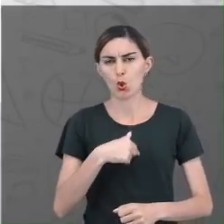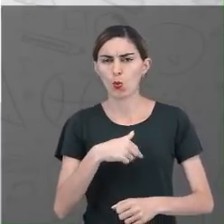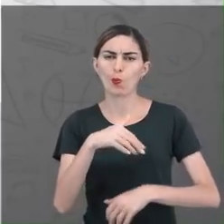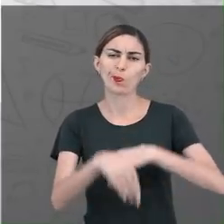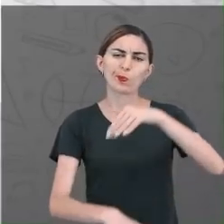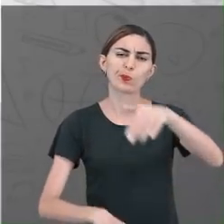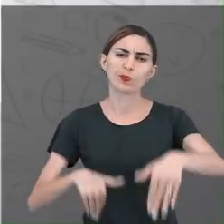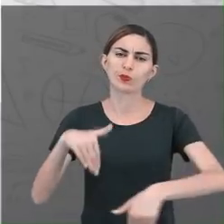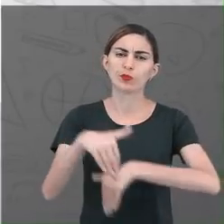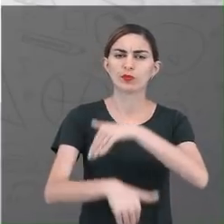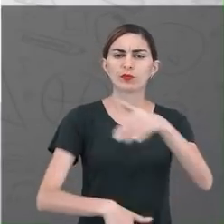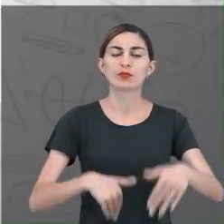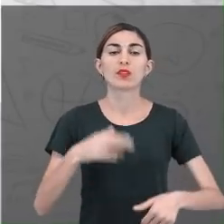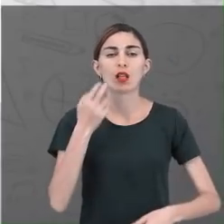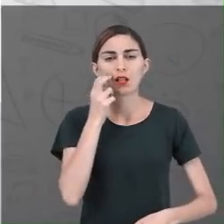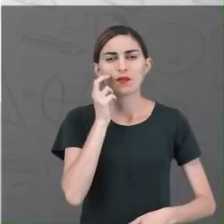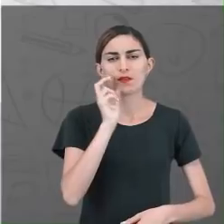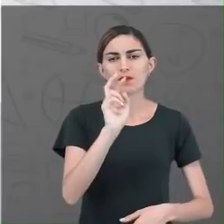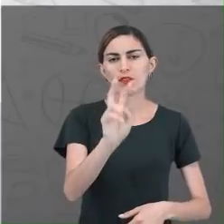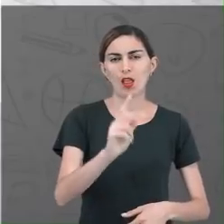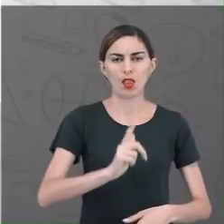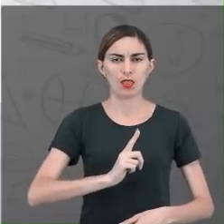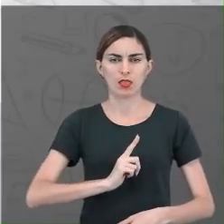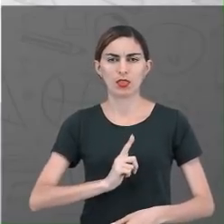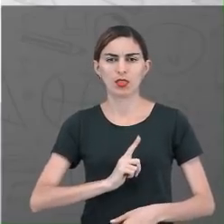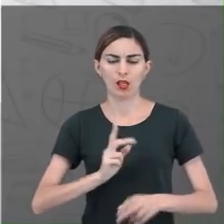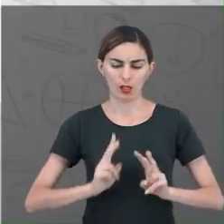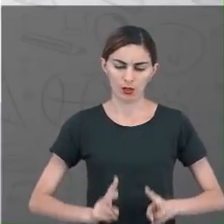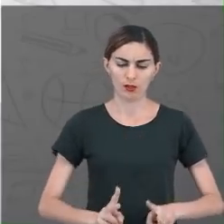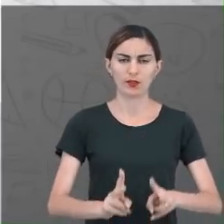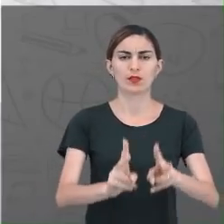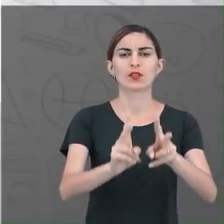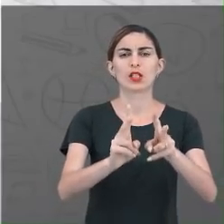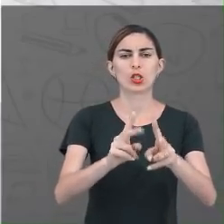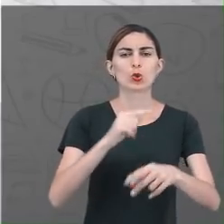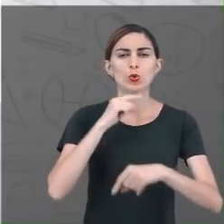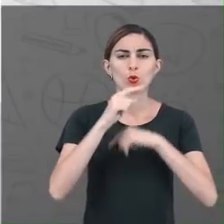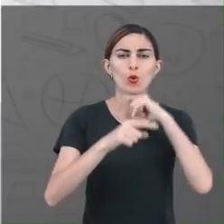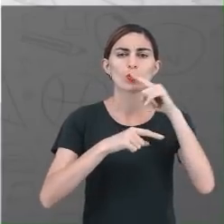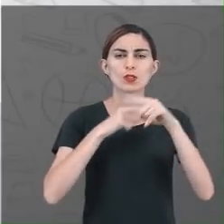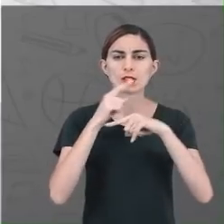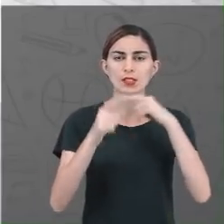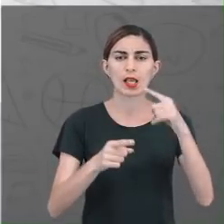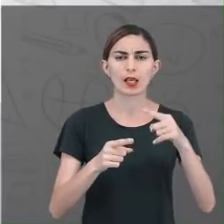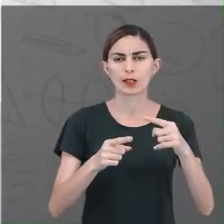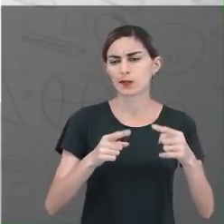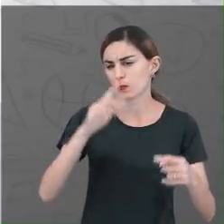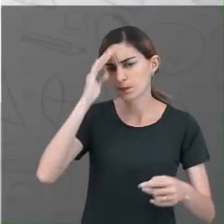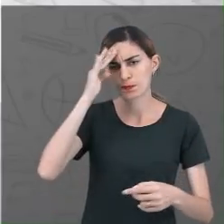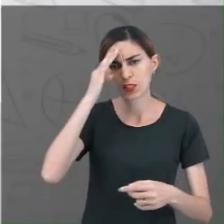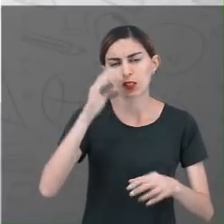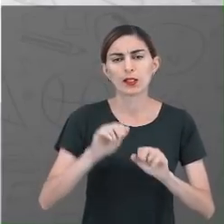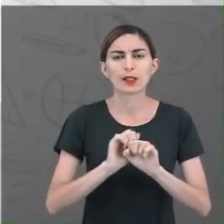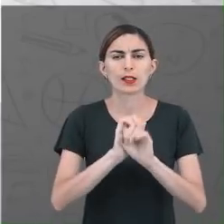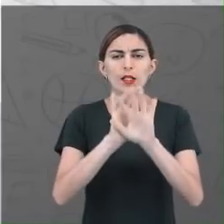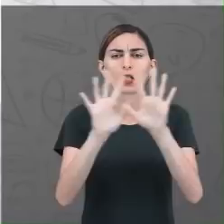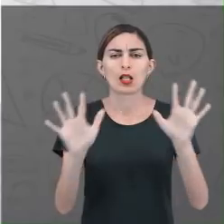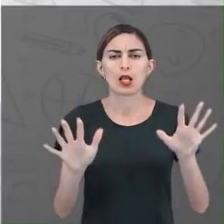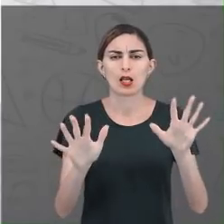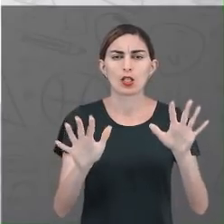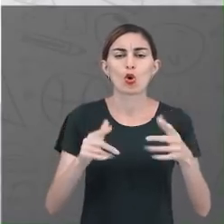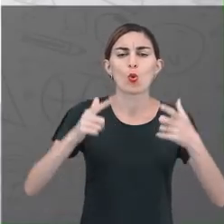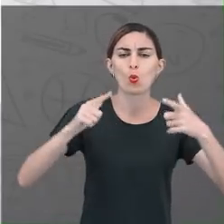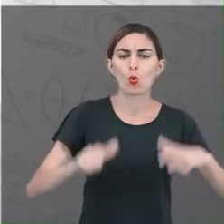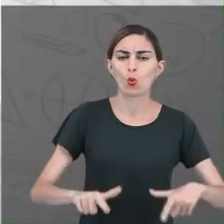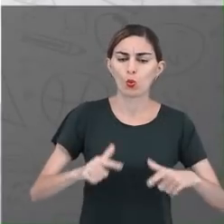no momento em que ele está na piscina, ele tenha uma continuidade, ele não consiga fazer uma distinção muito clara entre